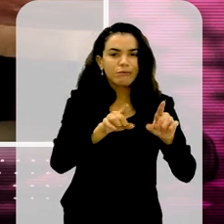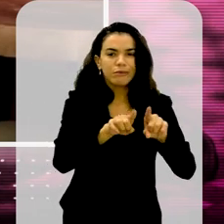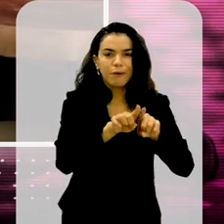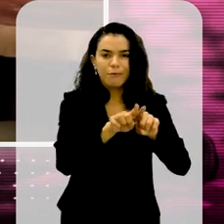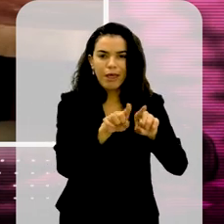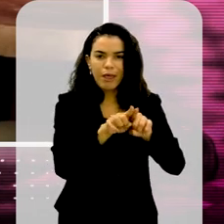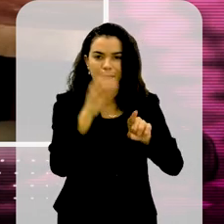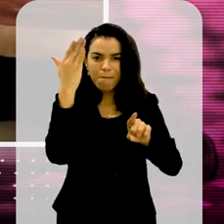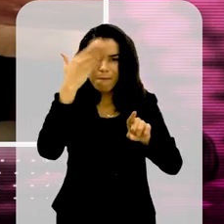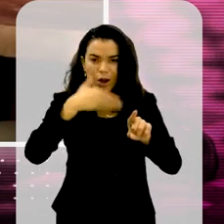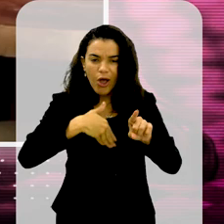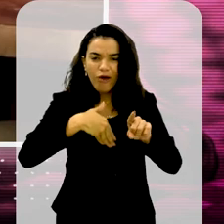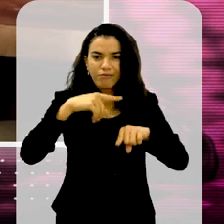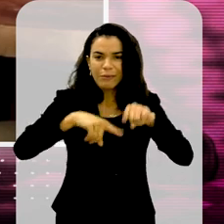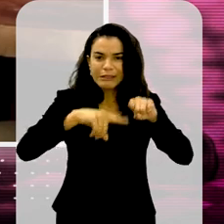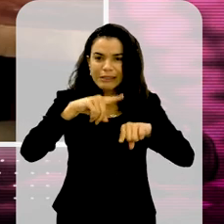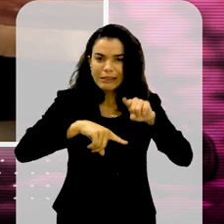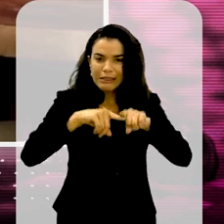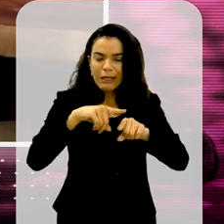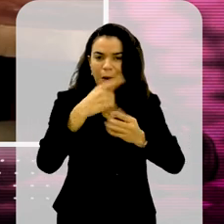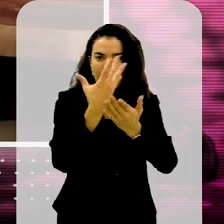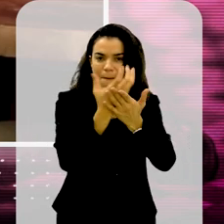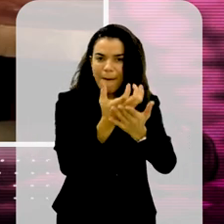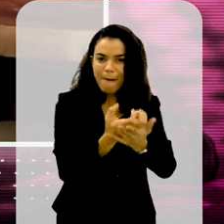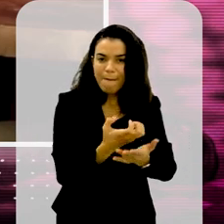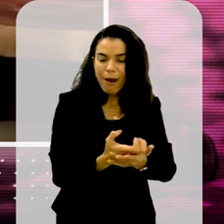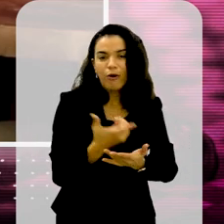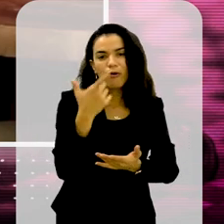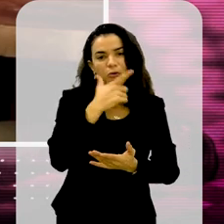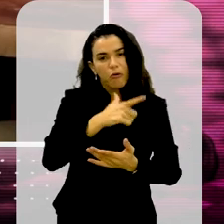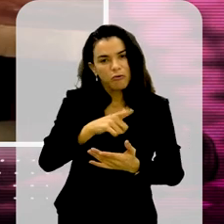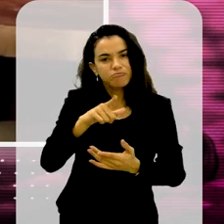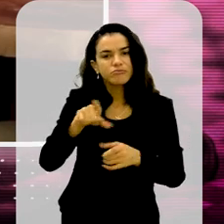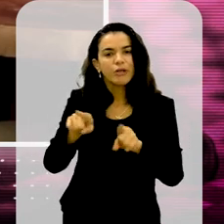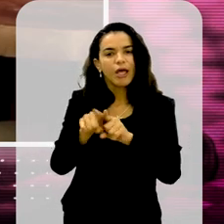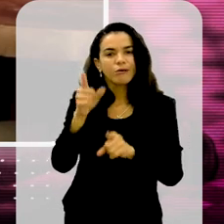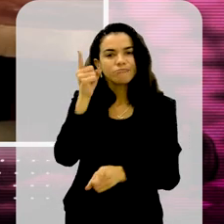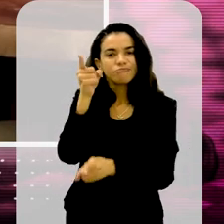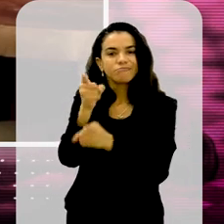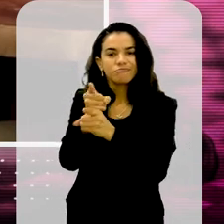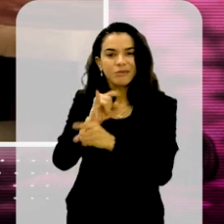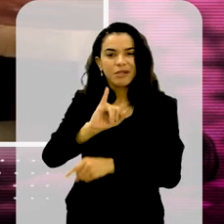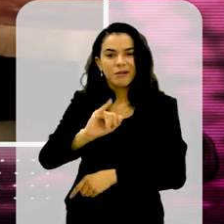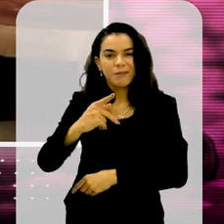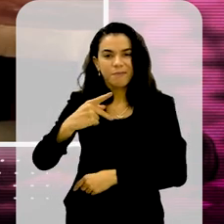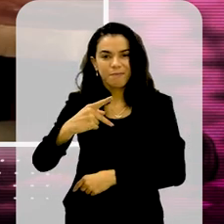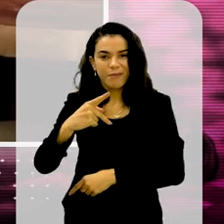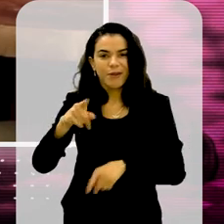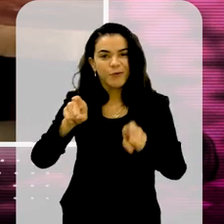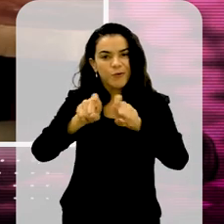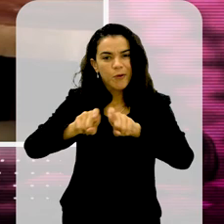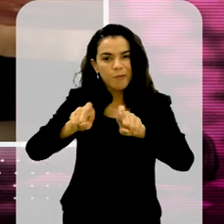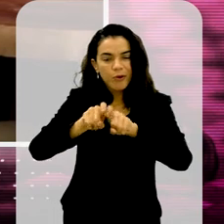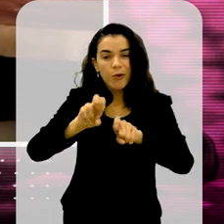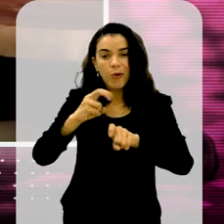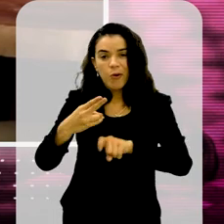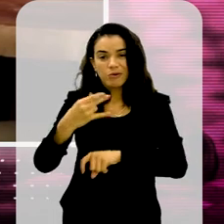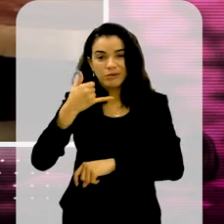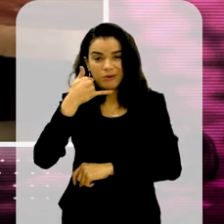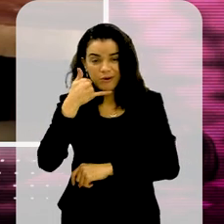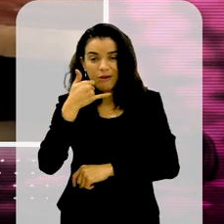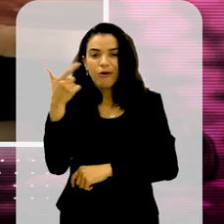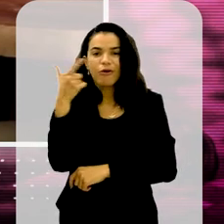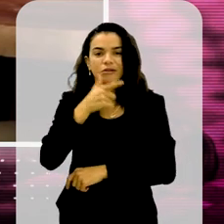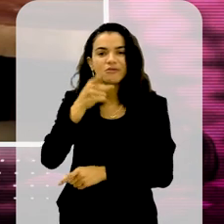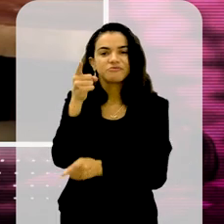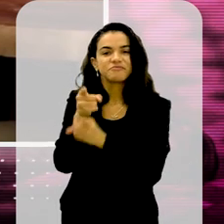conjunto probatório, imediatamente ele consegue a quebra dos IPs e também, claro, resolver